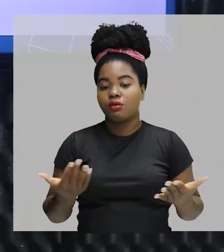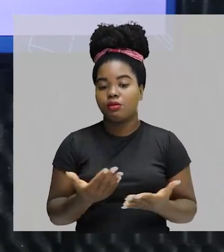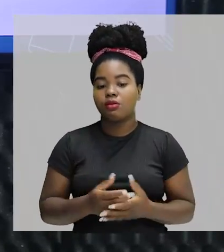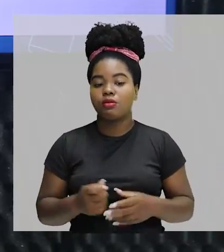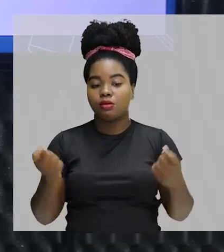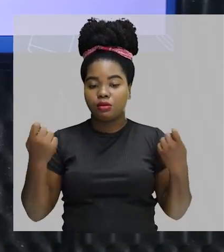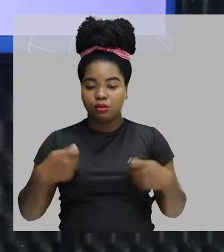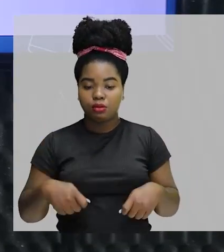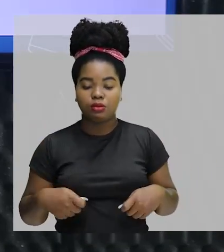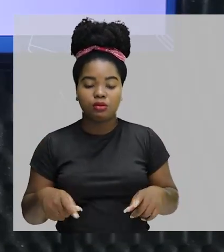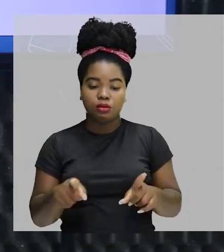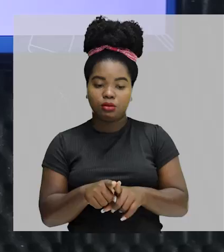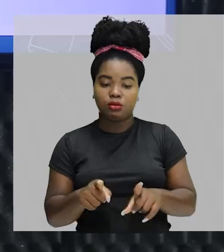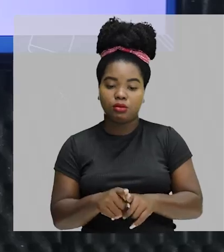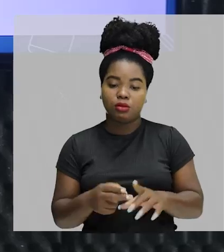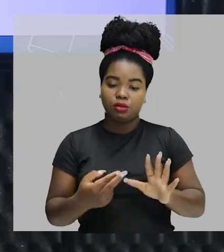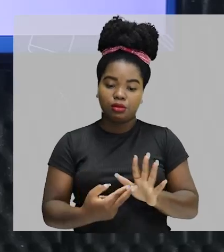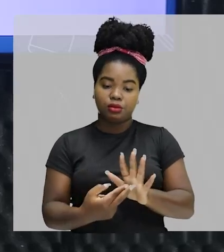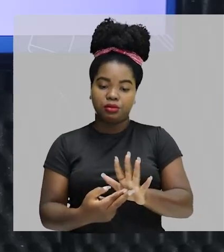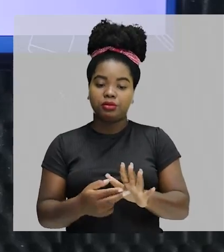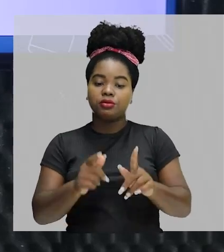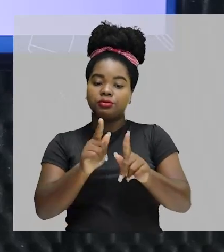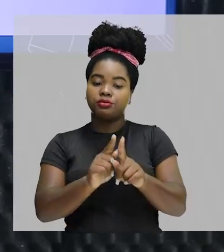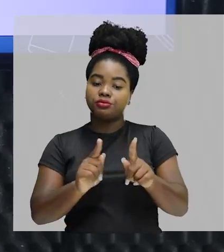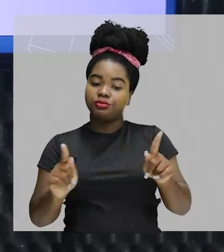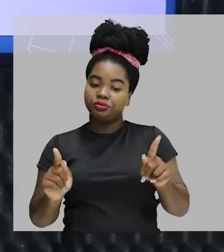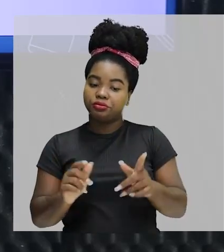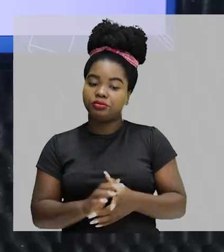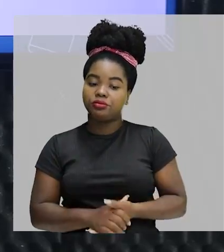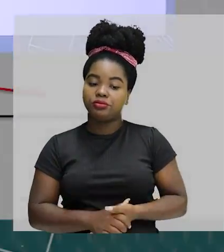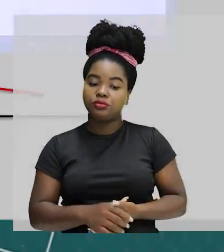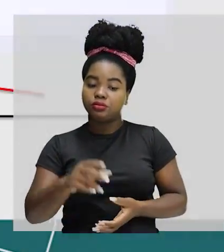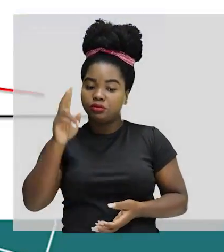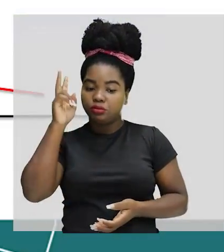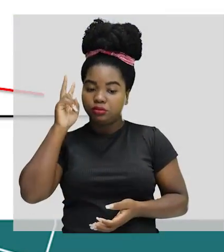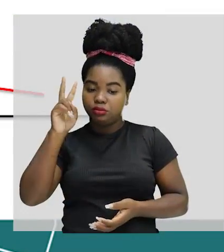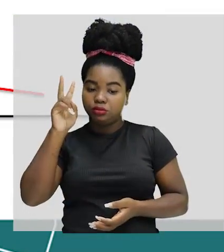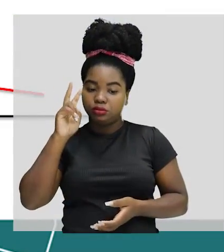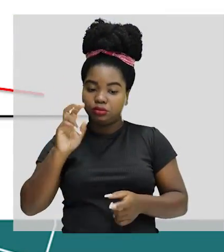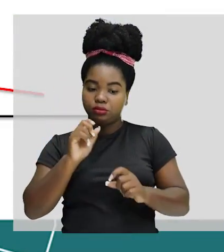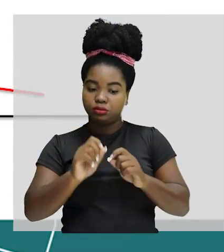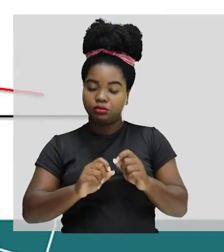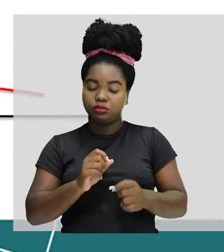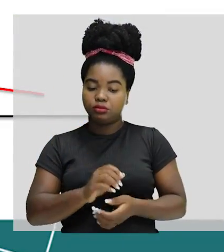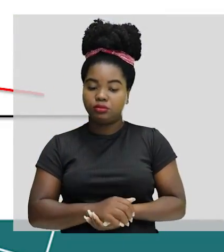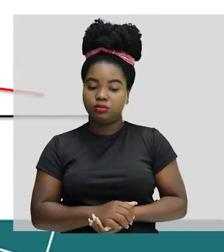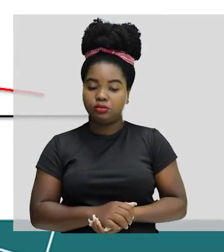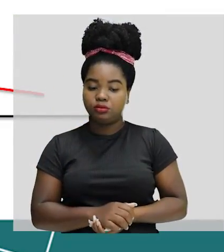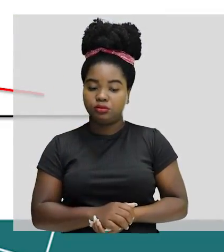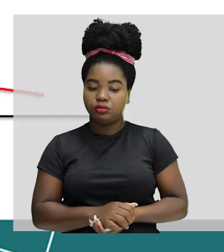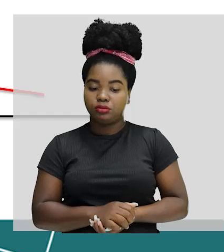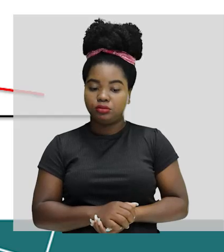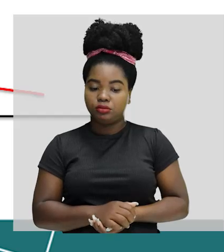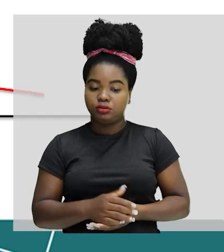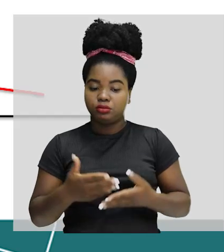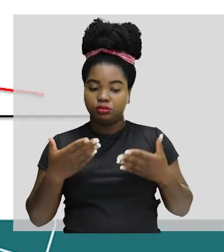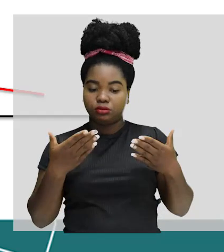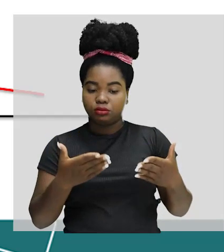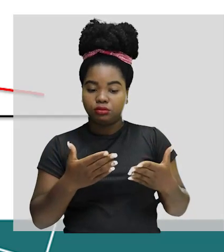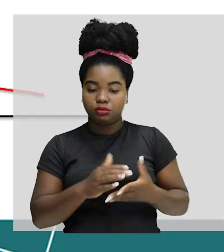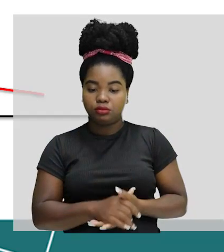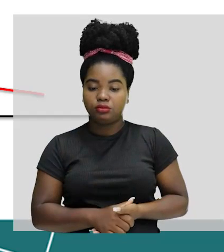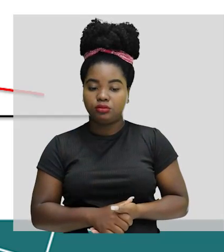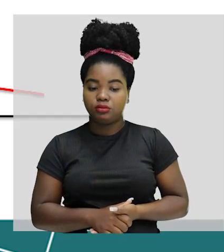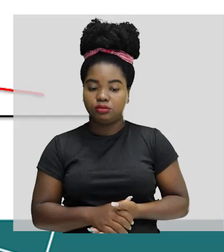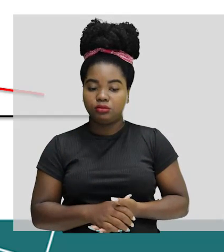A gente pode, inclusive, fazer essa representação gráfica, tá? E lembre, eu estou trabalhando com exponencial, ou